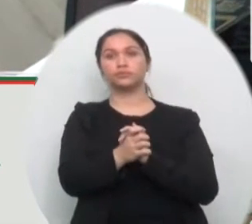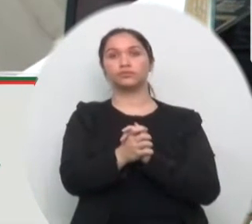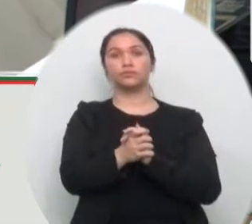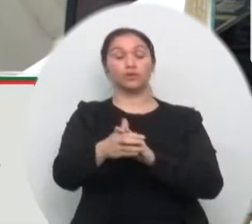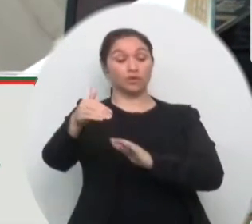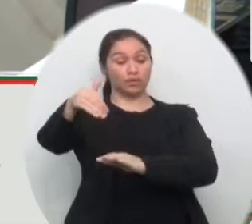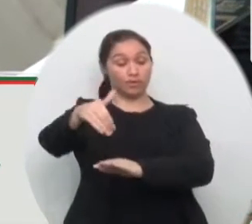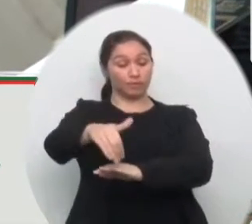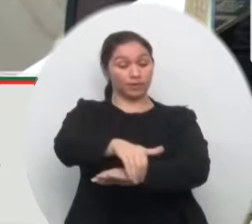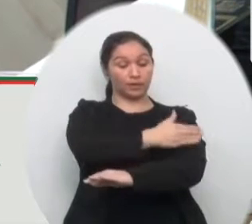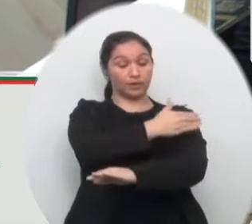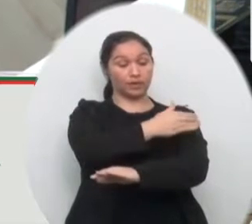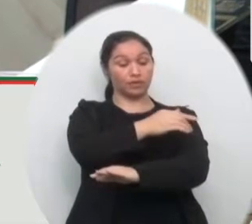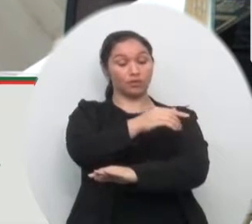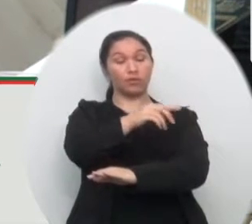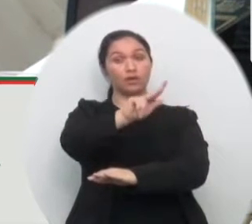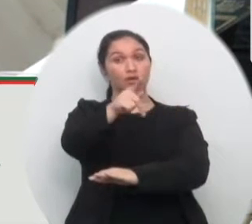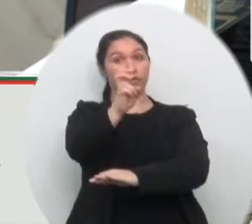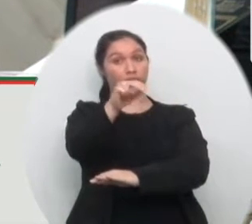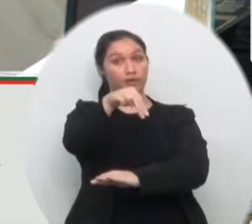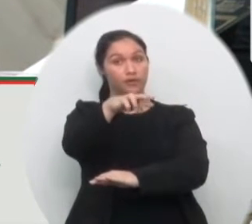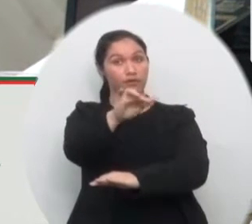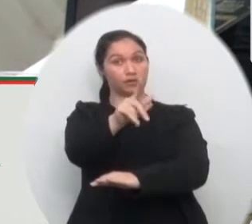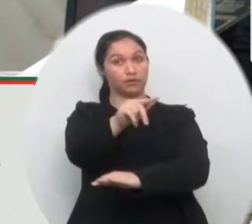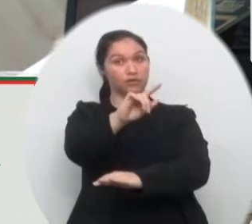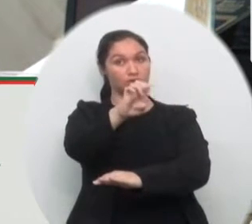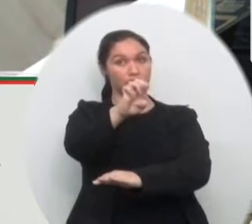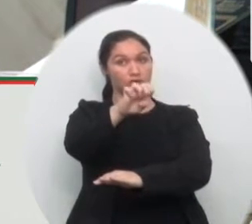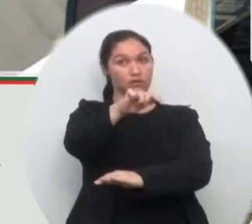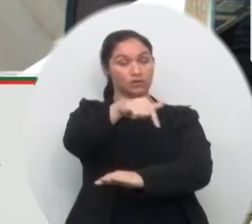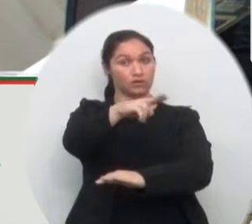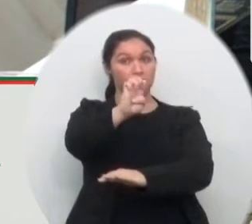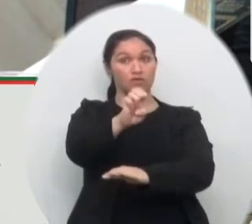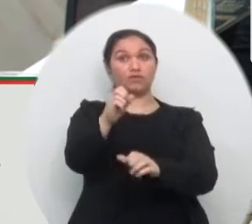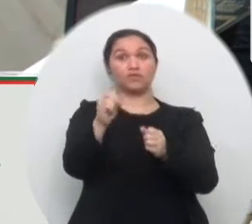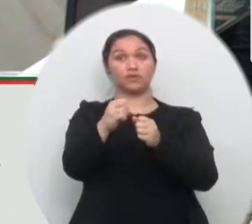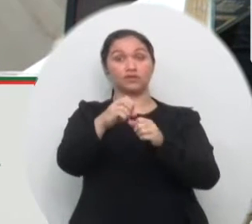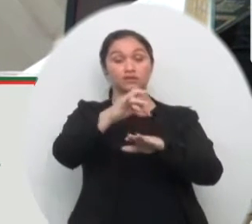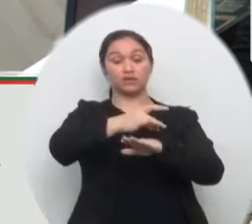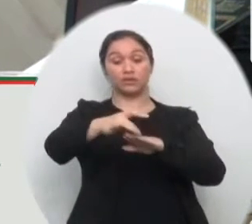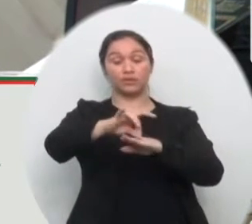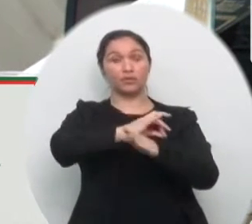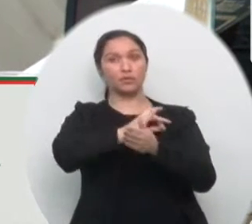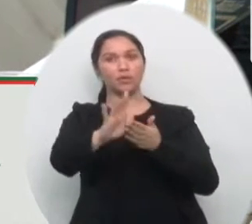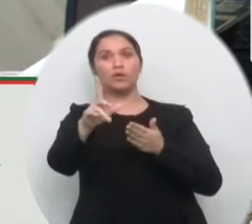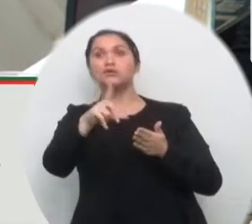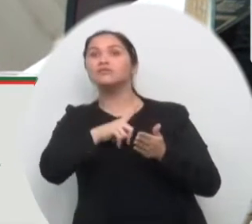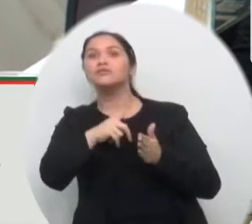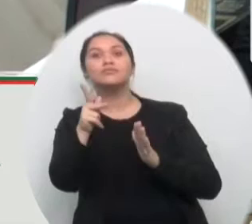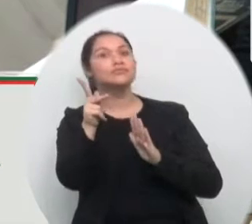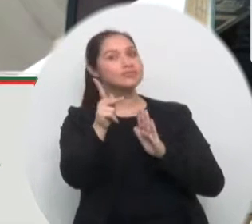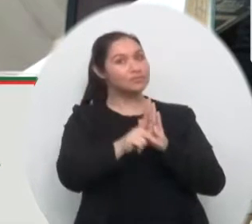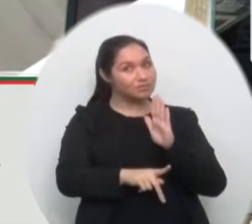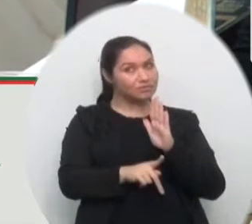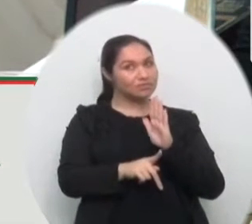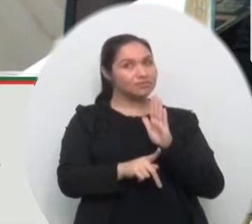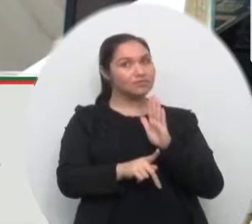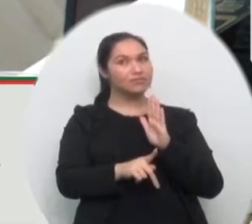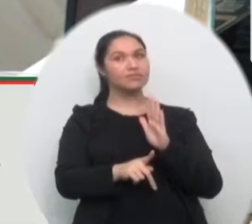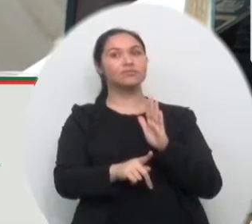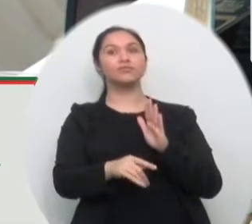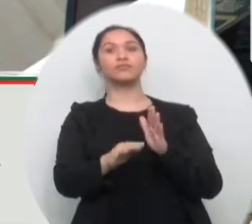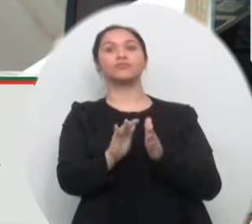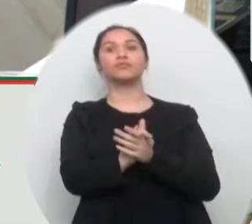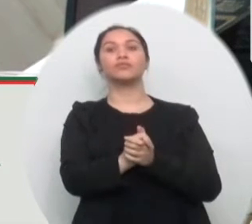a pavimentação da rua Henrique Vidal dos Santos, localizado no bairro São José. Caso tenha projeto da execução dessa melhoria no